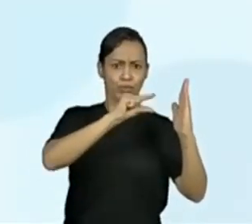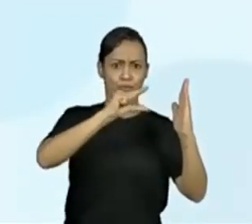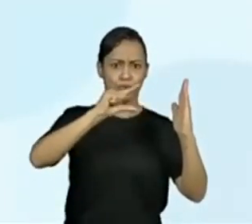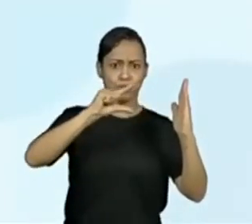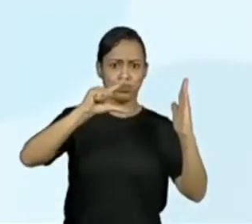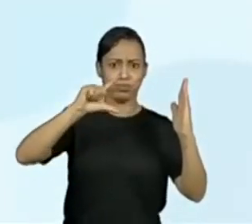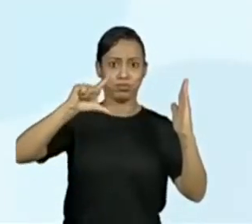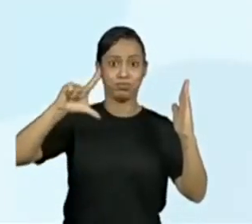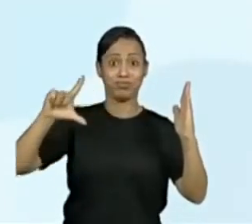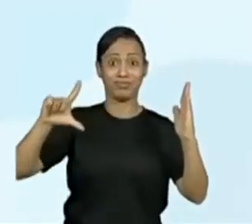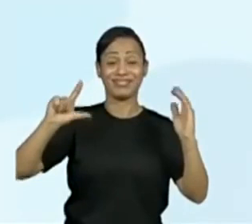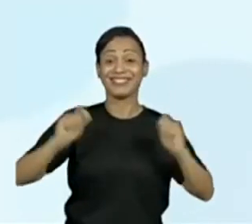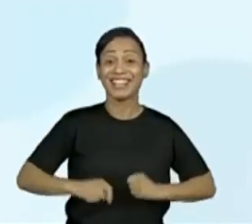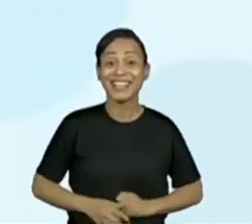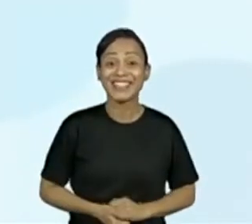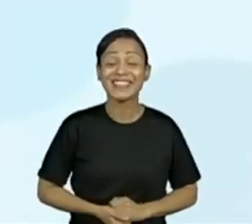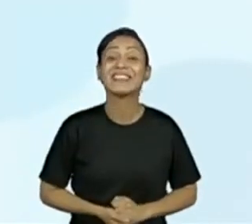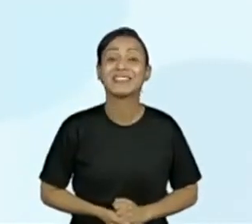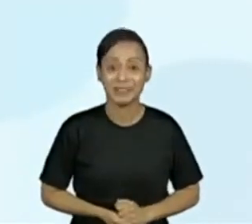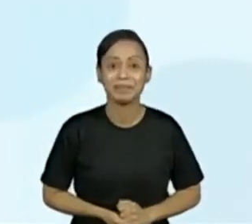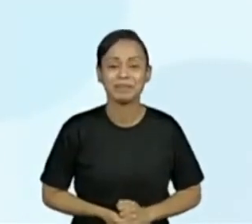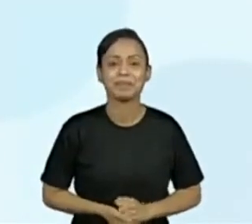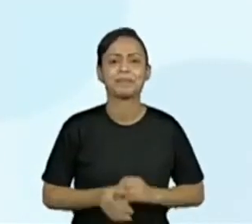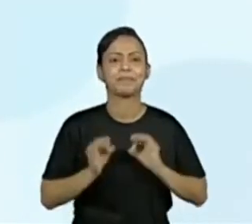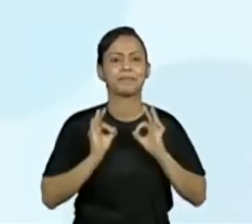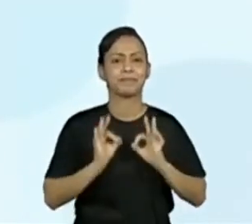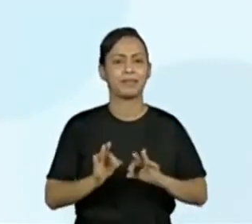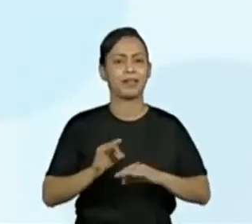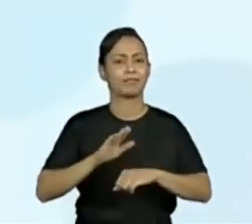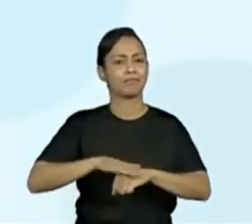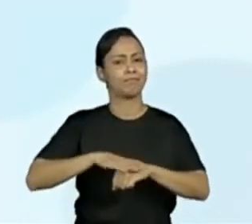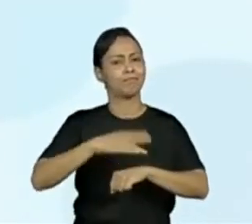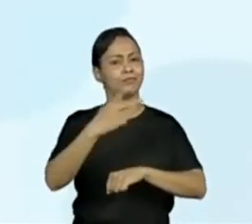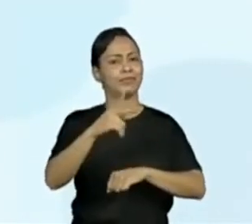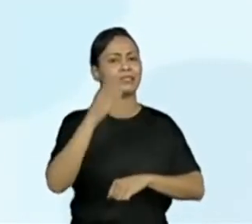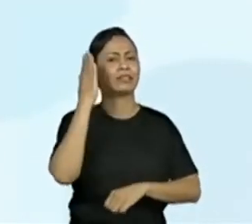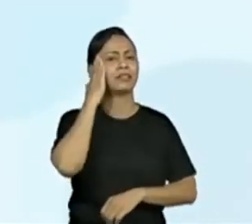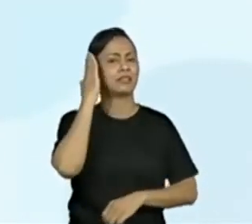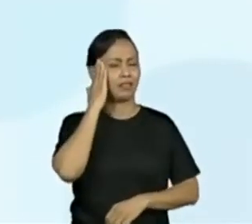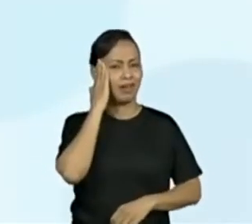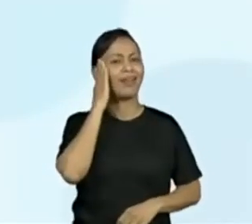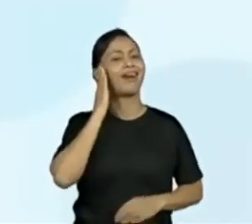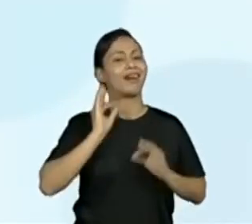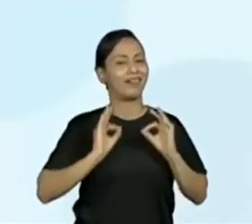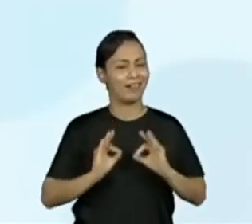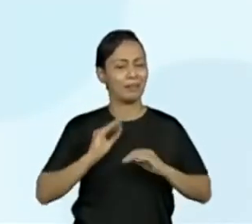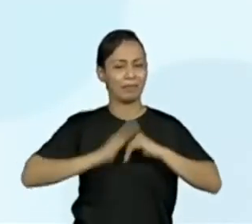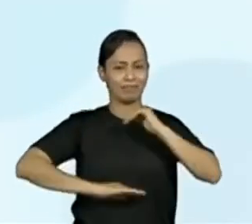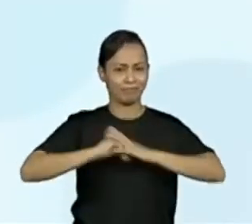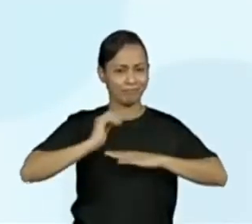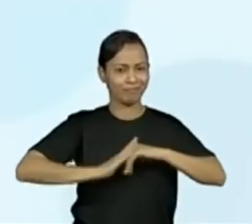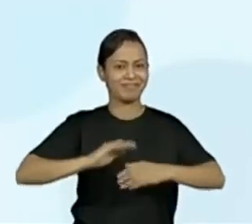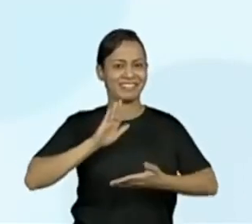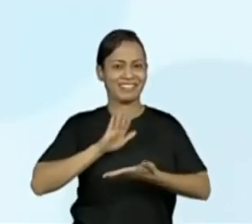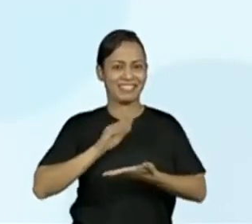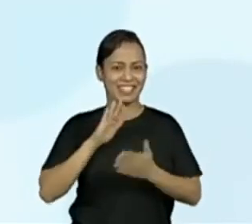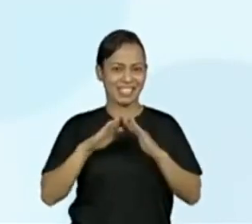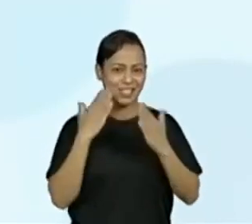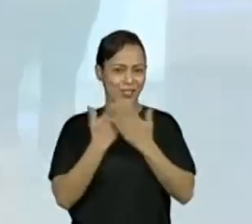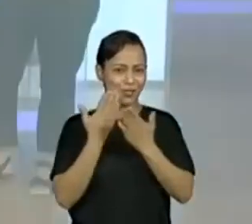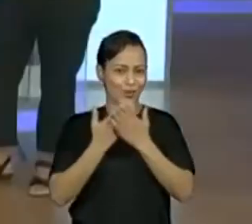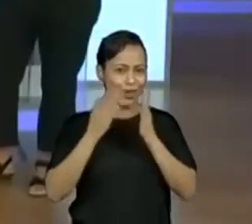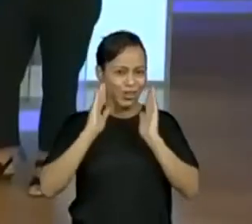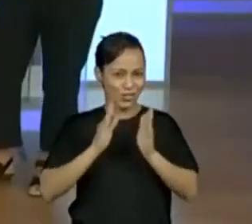mesmo. Tenho certeza que aí os alunos já começaram a fazer esse tipo de atividade, não é? Sim. Aqui nós